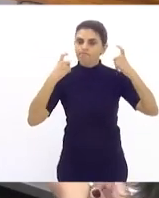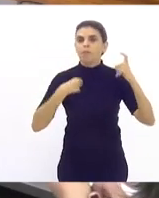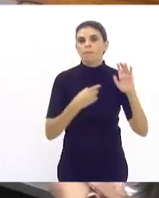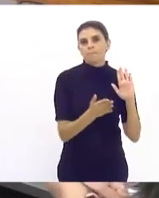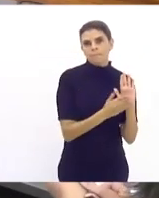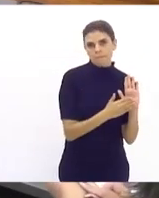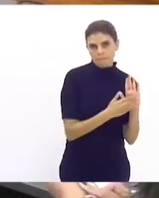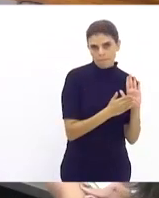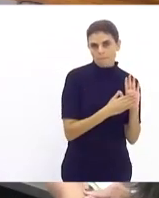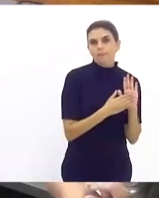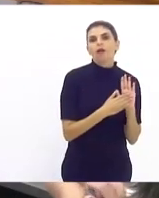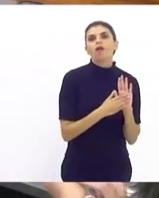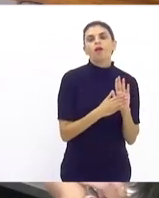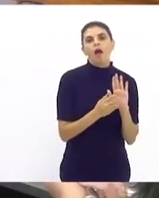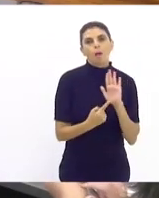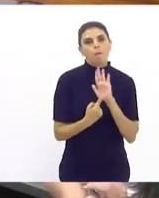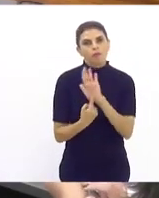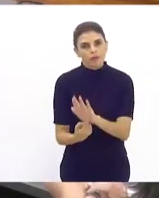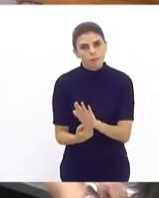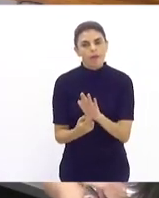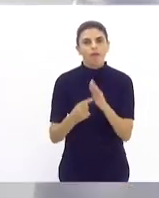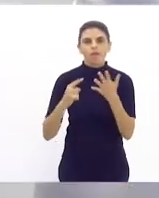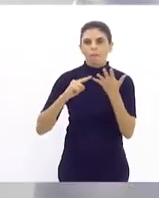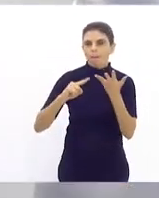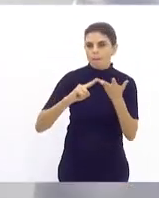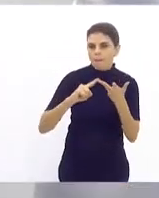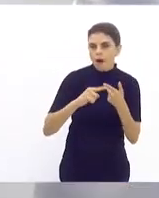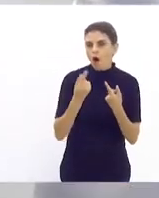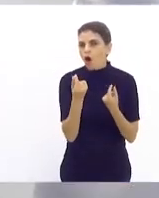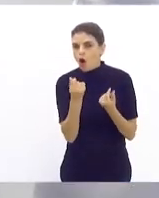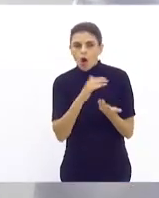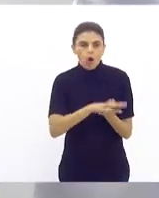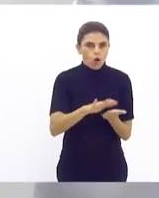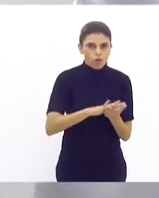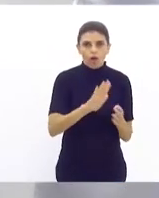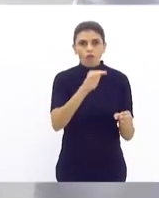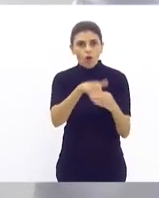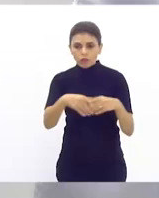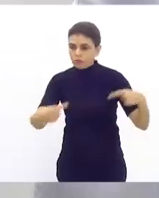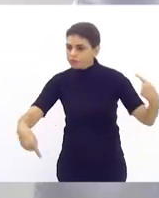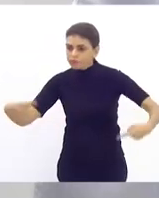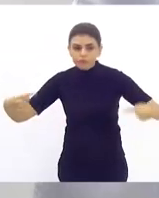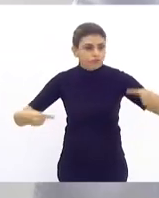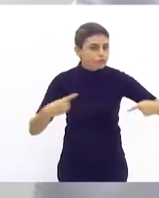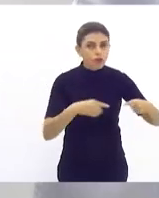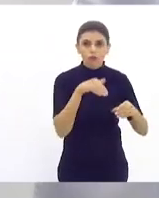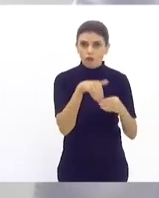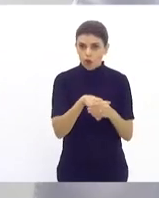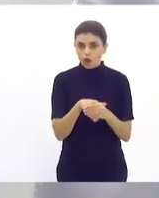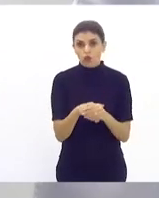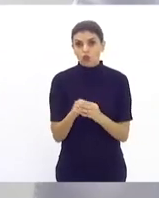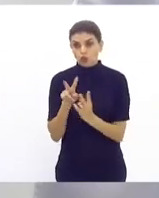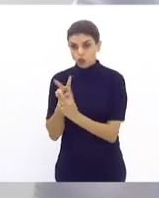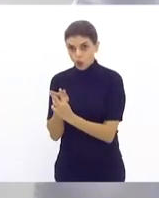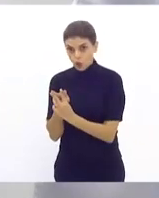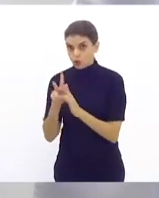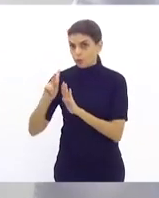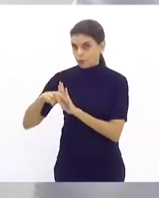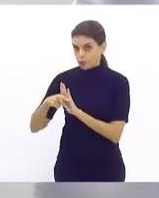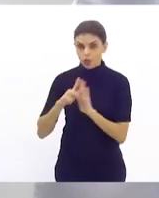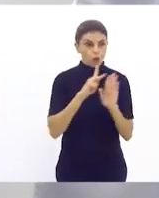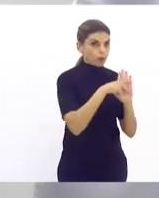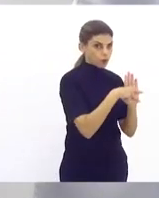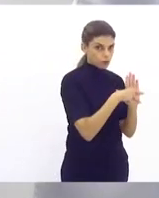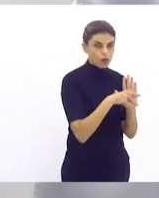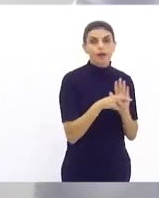pela manhã na questão do apontamento à fonte de custeio. Então, vou botar em votação... o projeto, os dois projetos, os dois pareceres. O meu